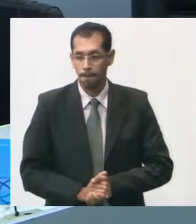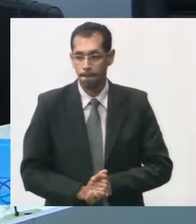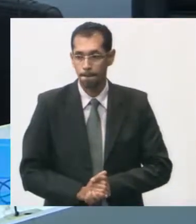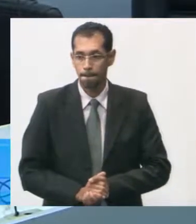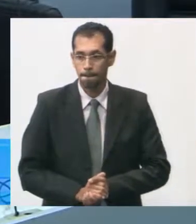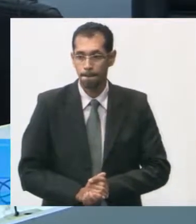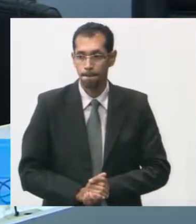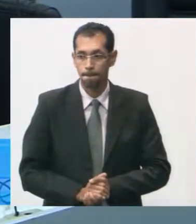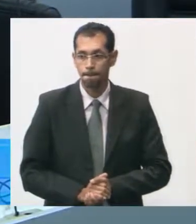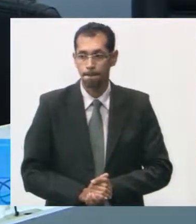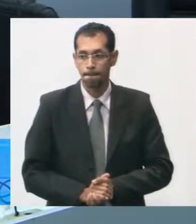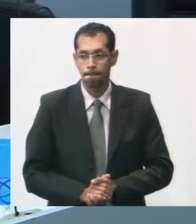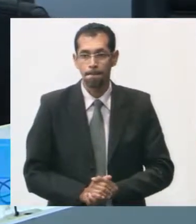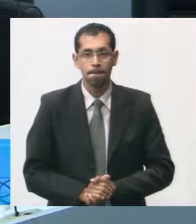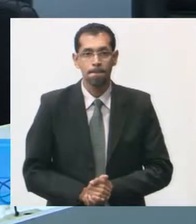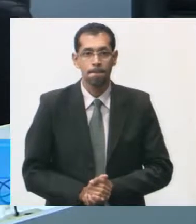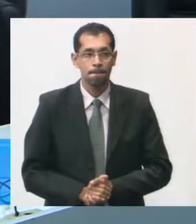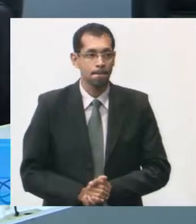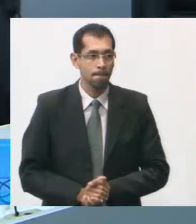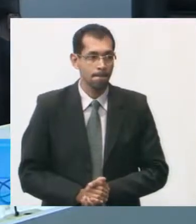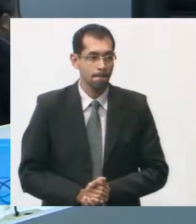Tem alguém movimentando ali, senhor presidente?